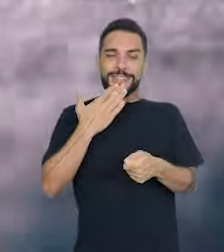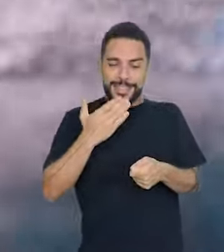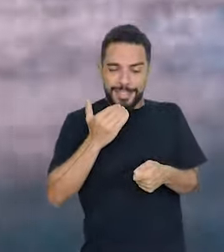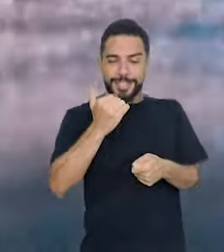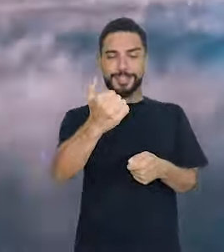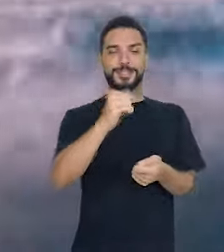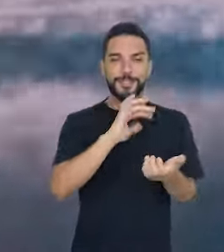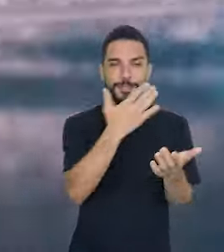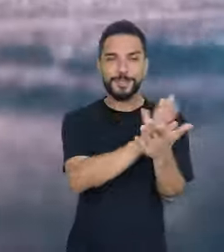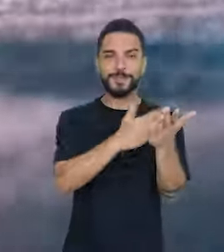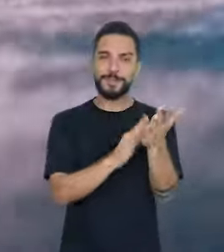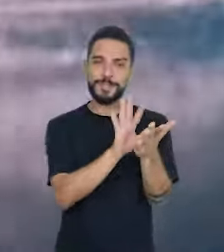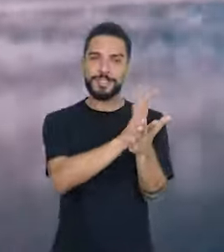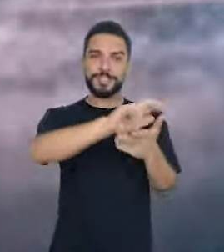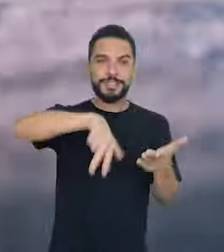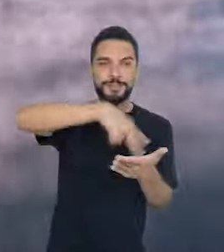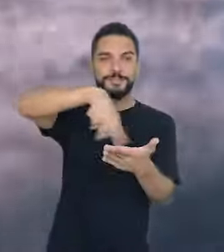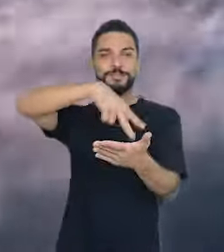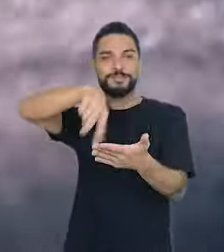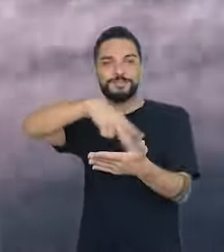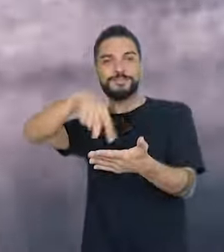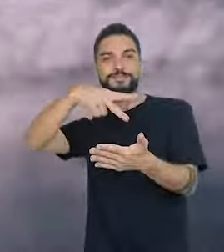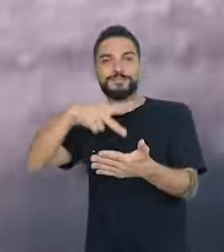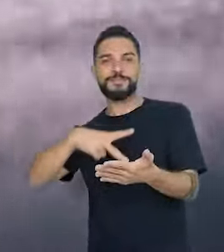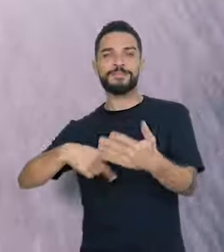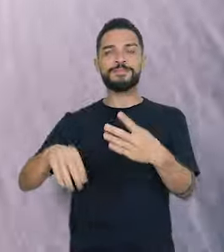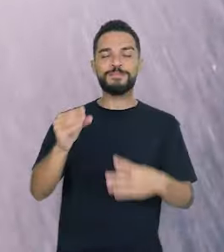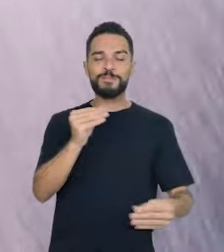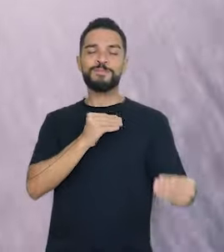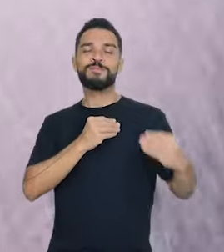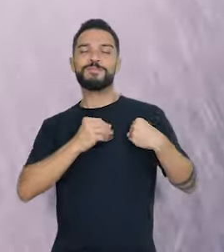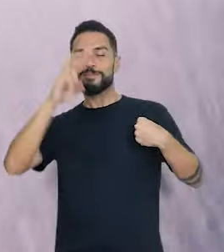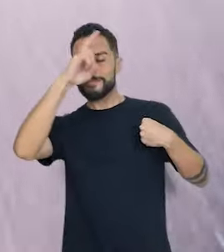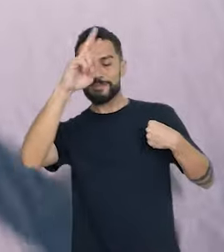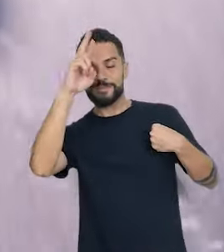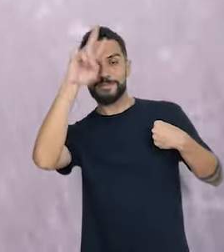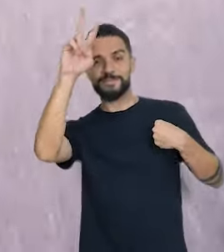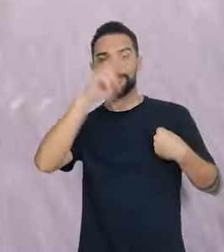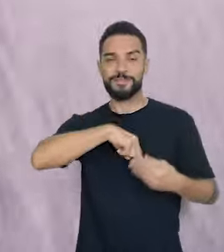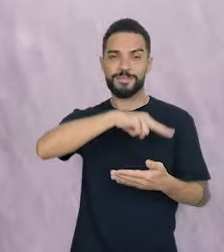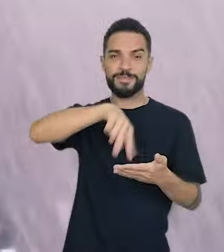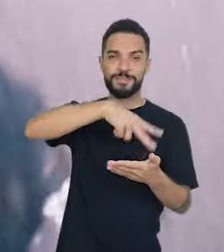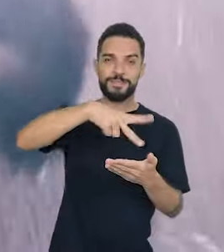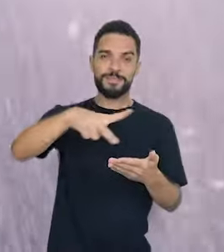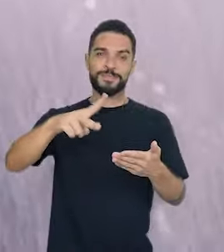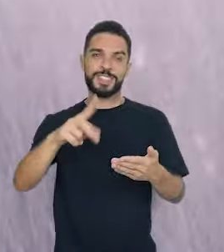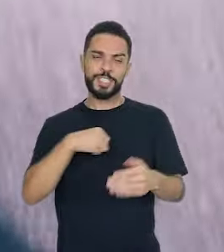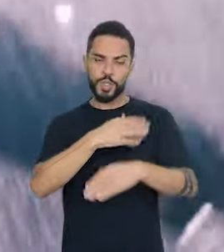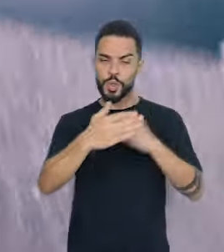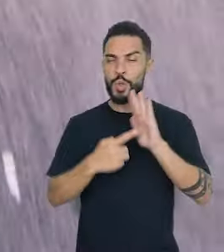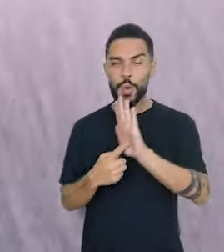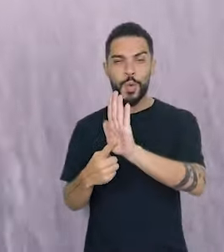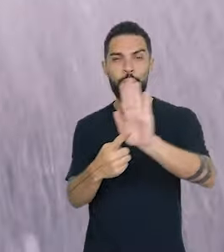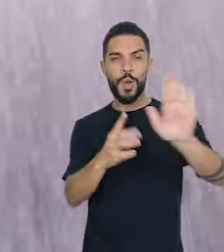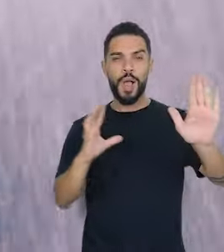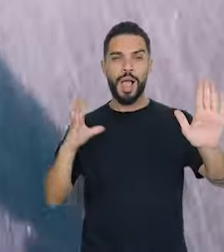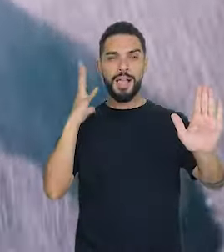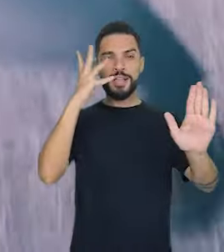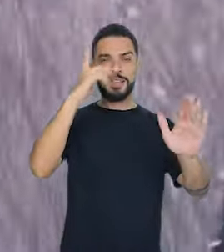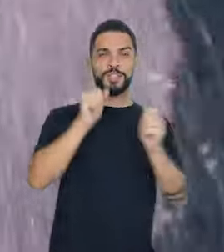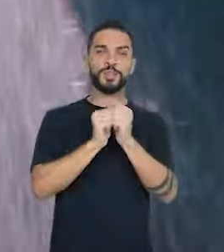seu louvor. Guarda o sagrado com dança e destreza, no compasso da